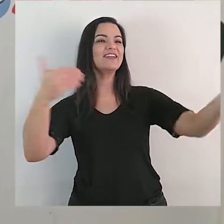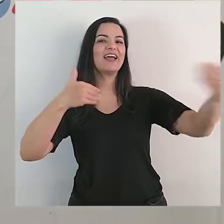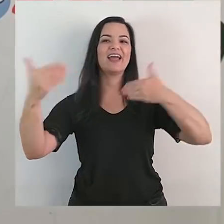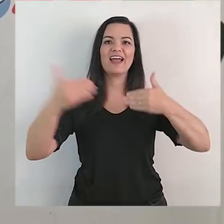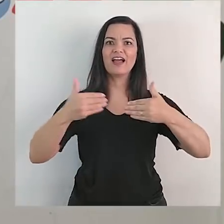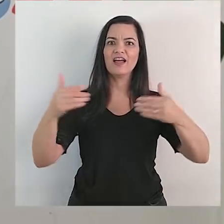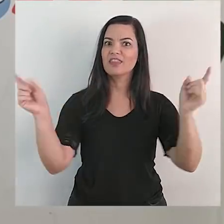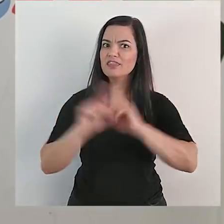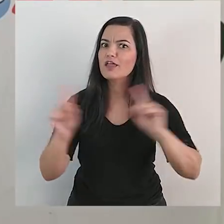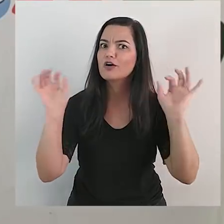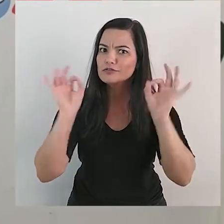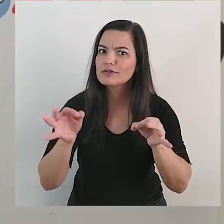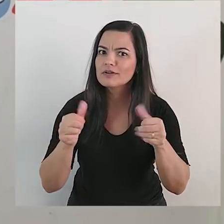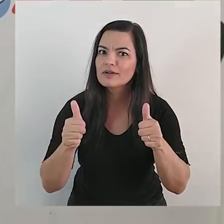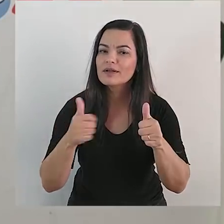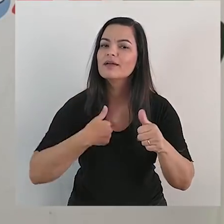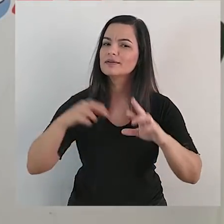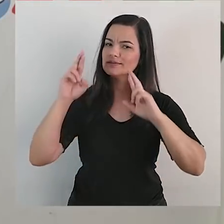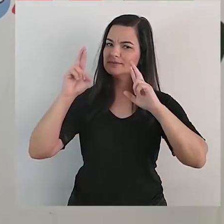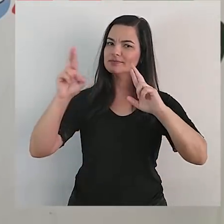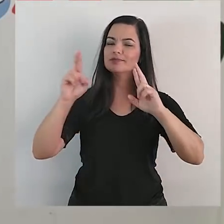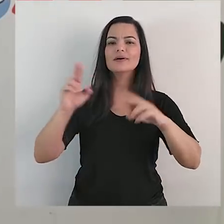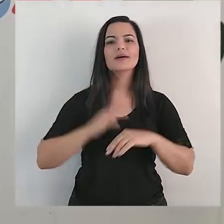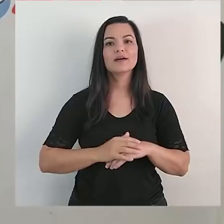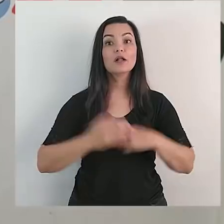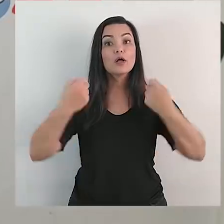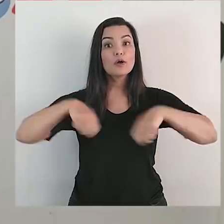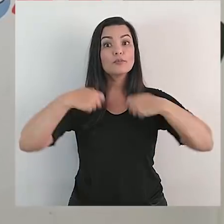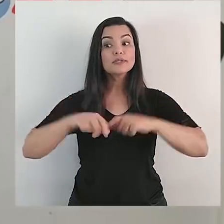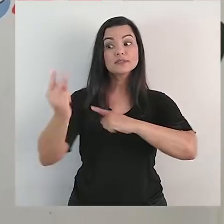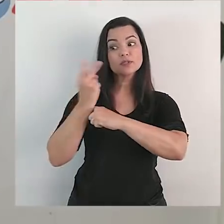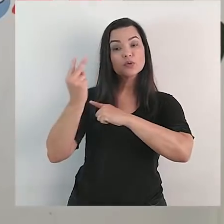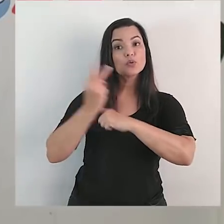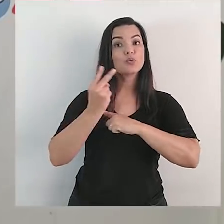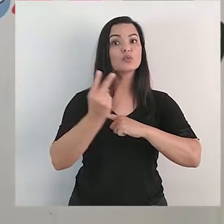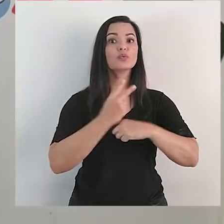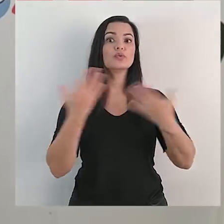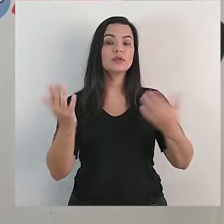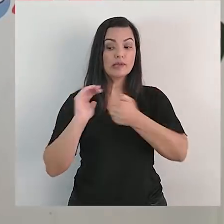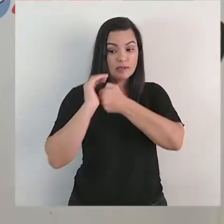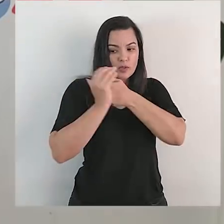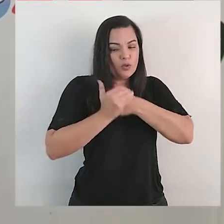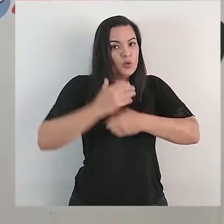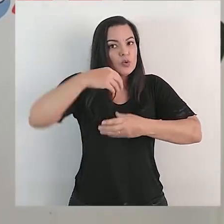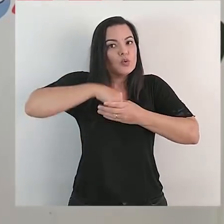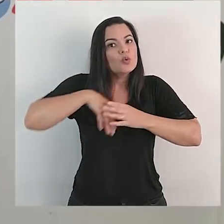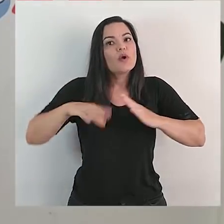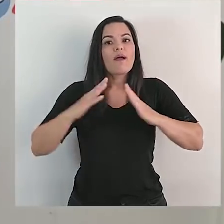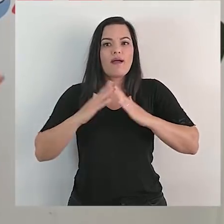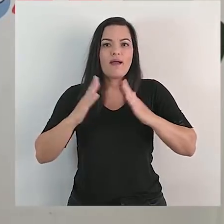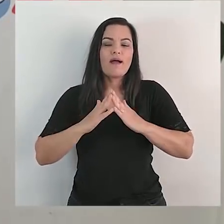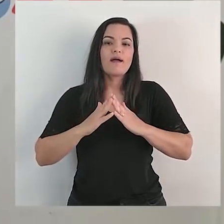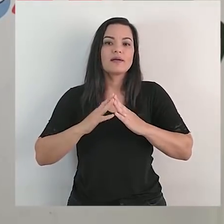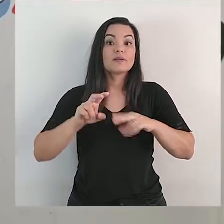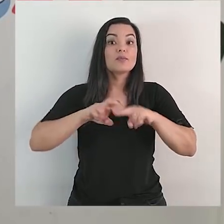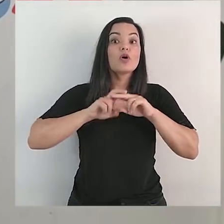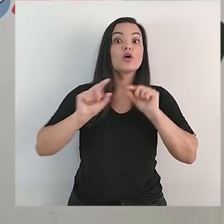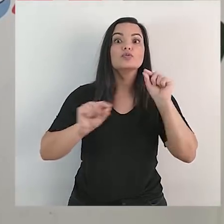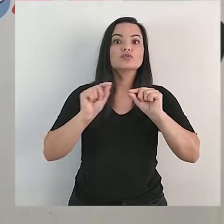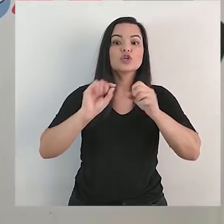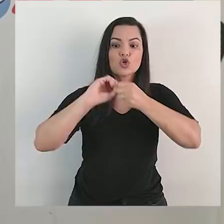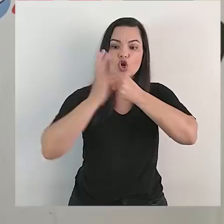Assim eu espero, hein? Precisamos nos guardar, ficarmos muito protegidos ainda para